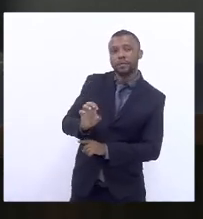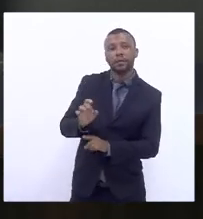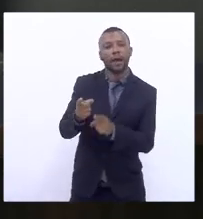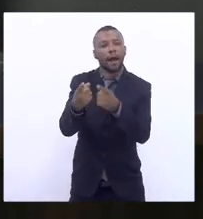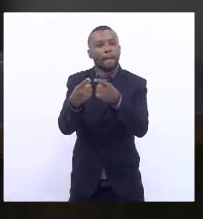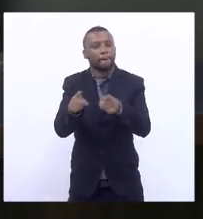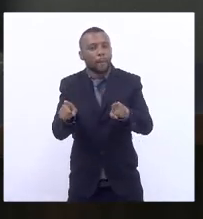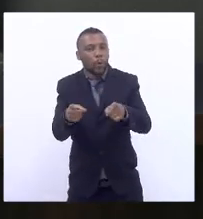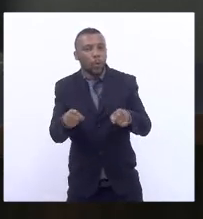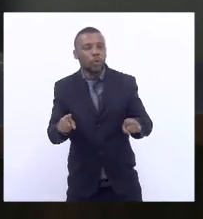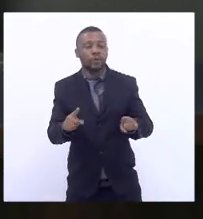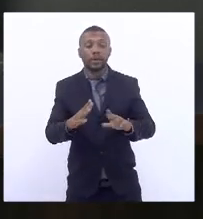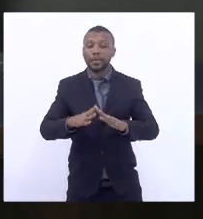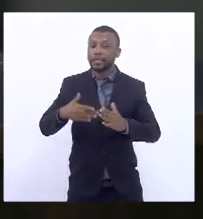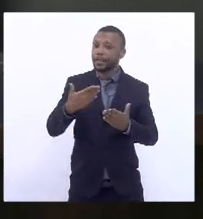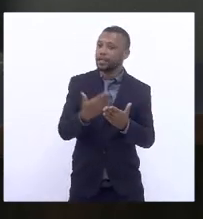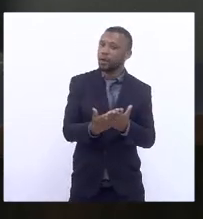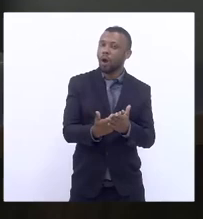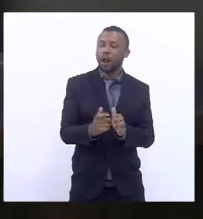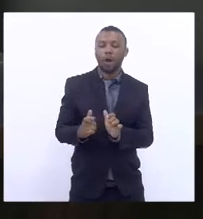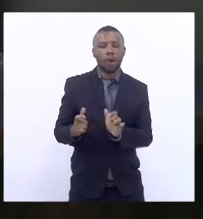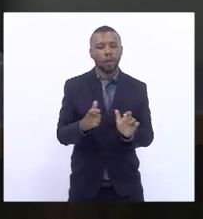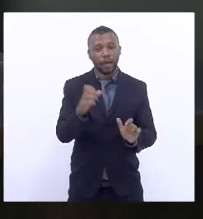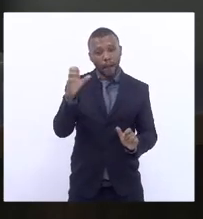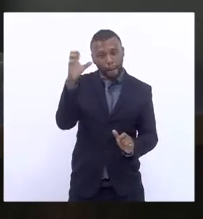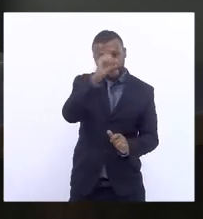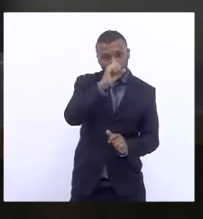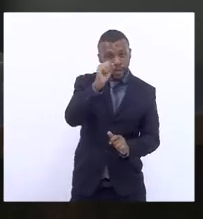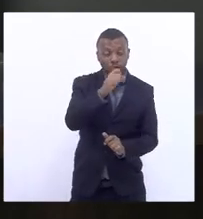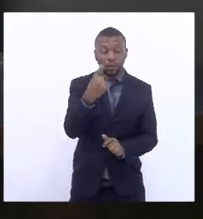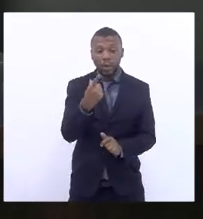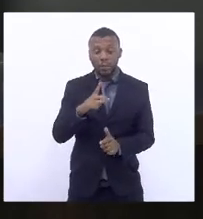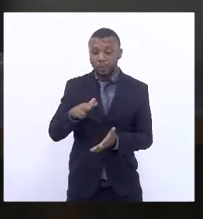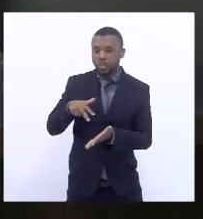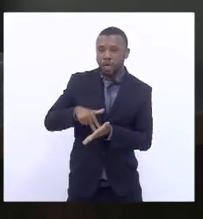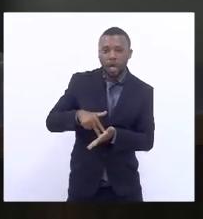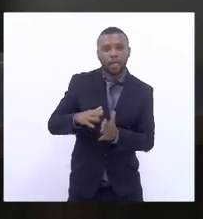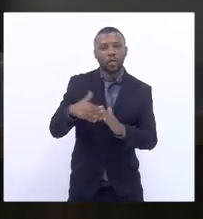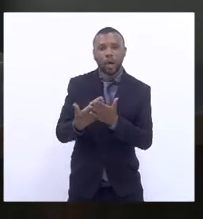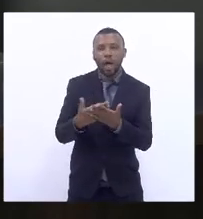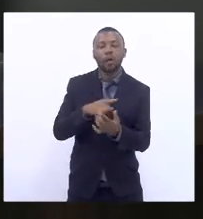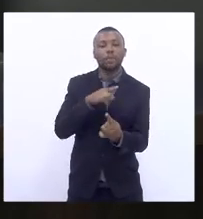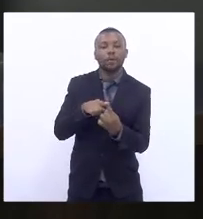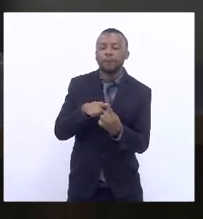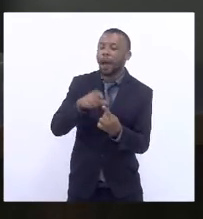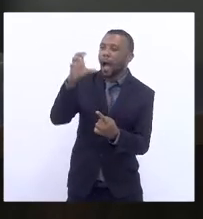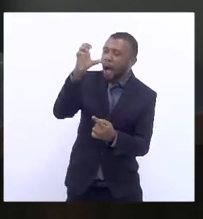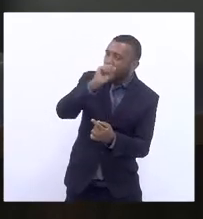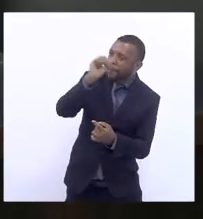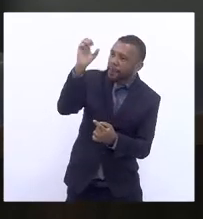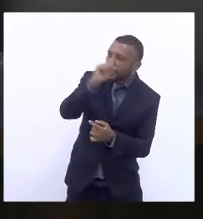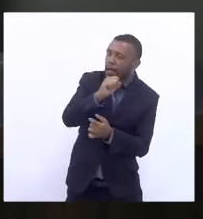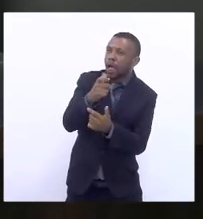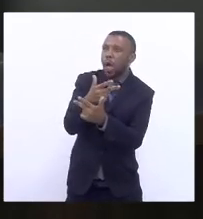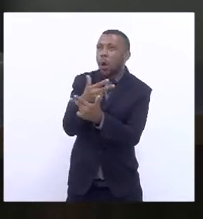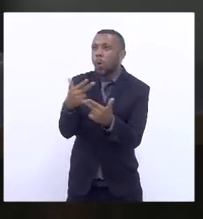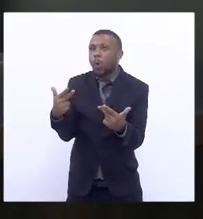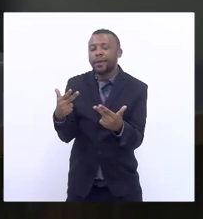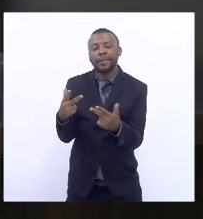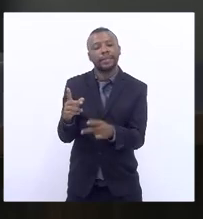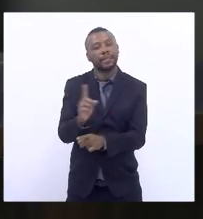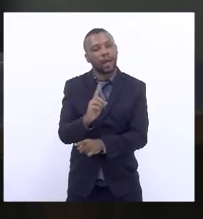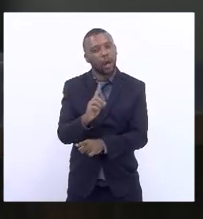aprende isso. Não somos pessoas que apenas estamos na escola para receber conhecimento, não é isso. Estamos na escola